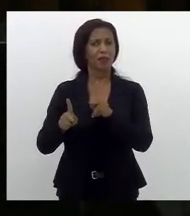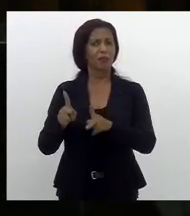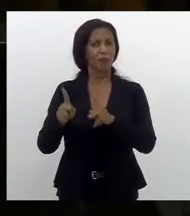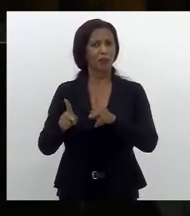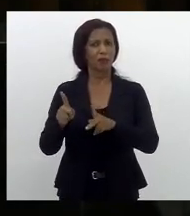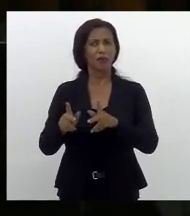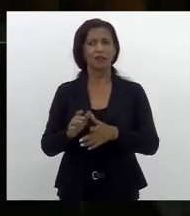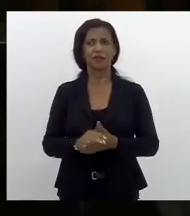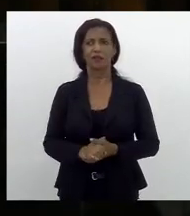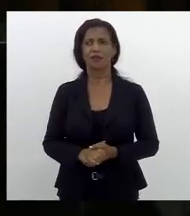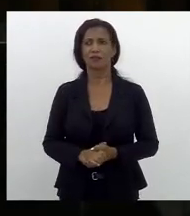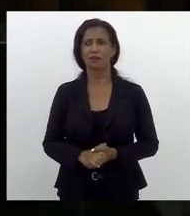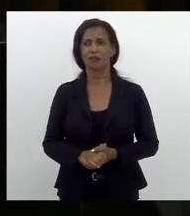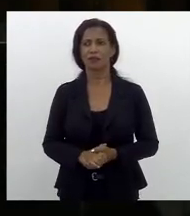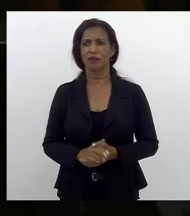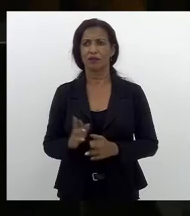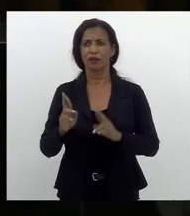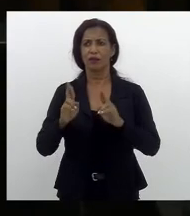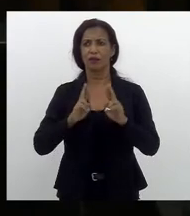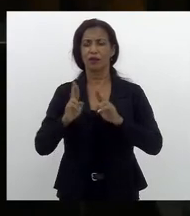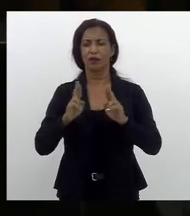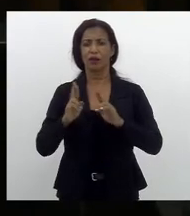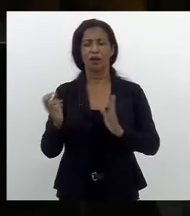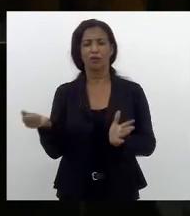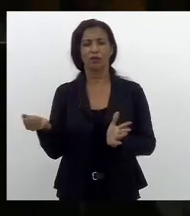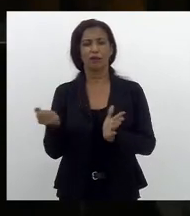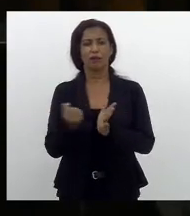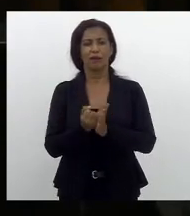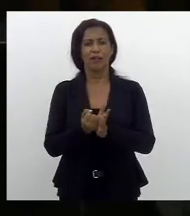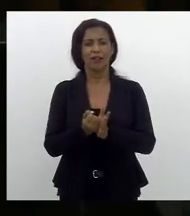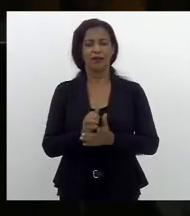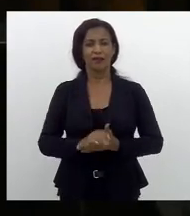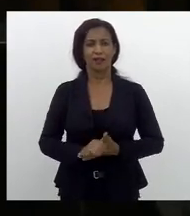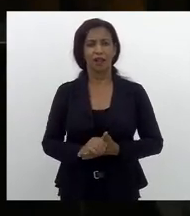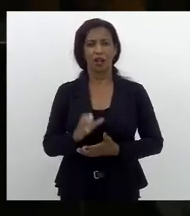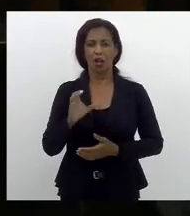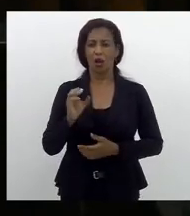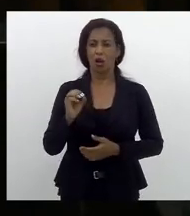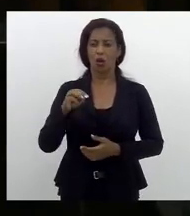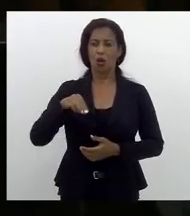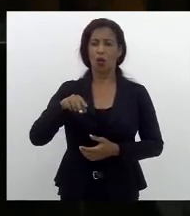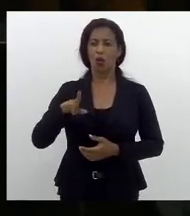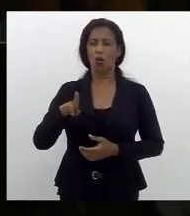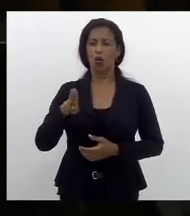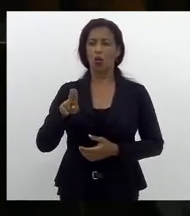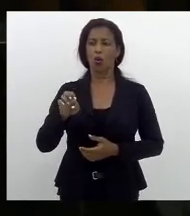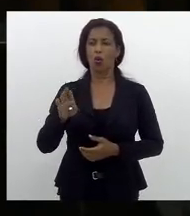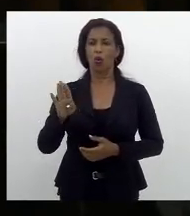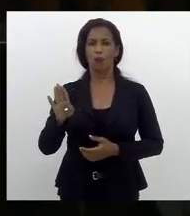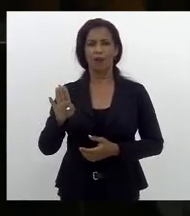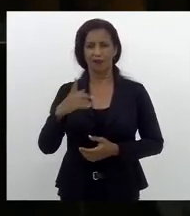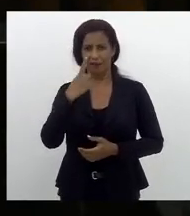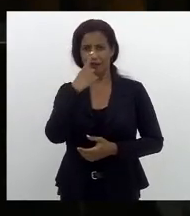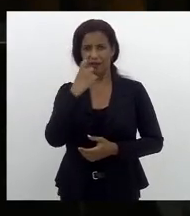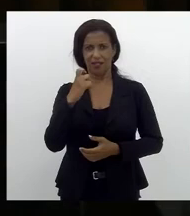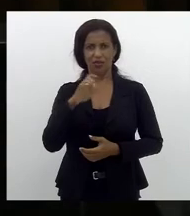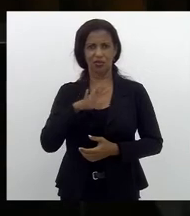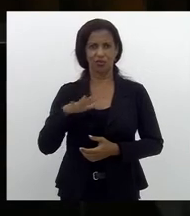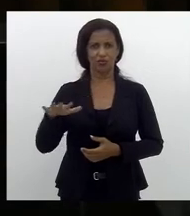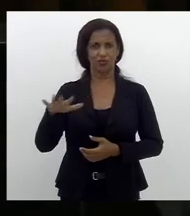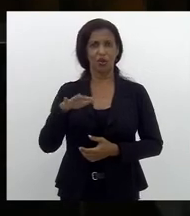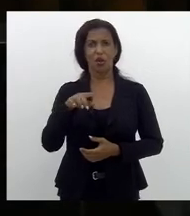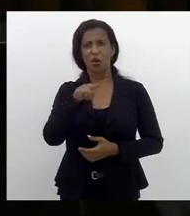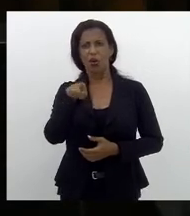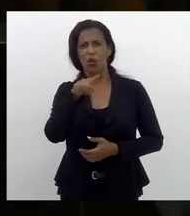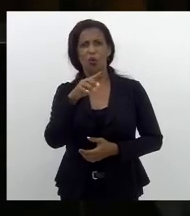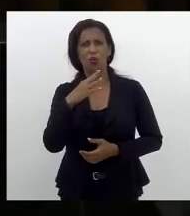carioca, né, com relação à sua marca, que é a Conlurb. Né, eu acho que a gente não conhece